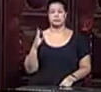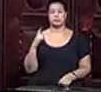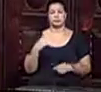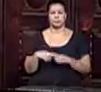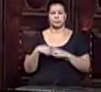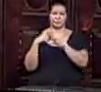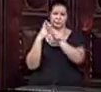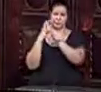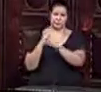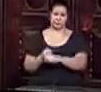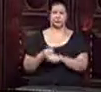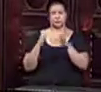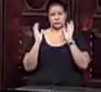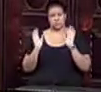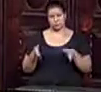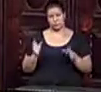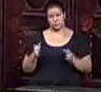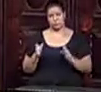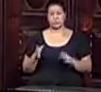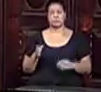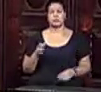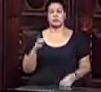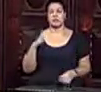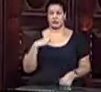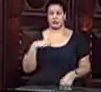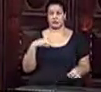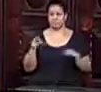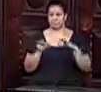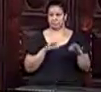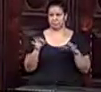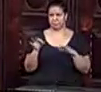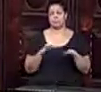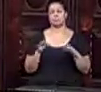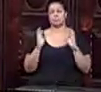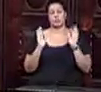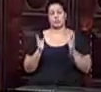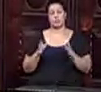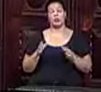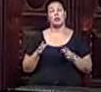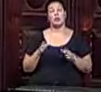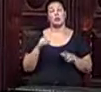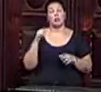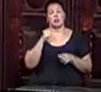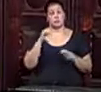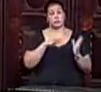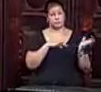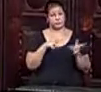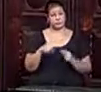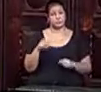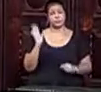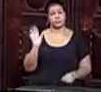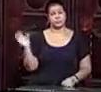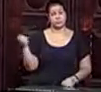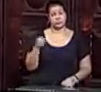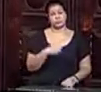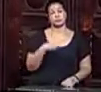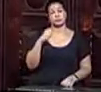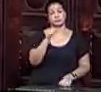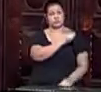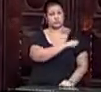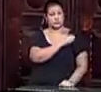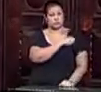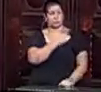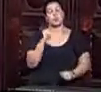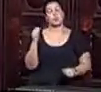agradeço por me acolher também na construção desse projeto planetário vem recebendo alunos de turmas de ensino fundamental